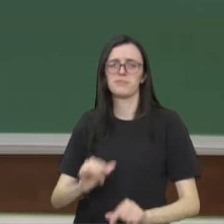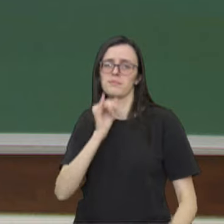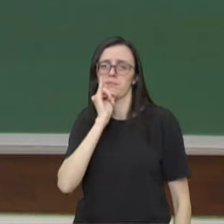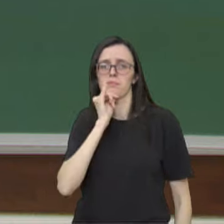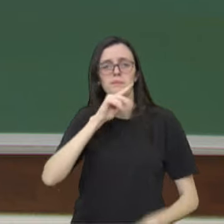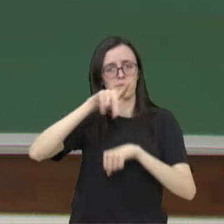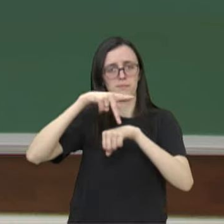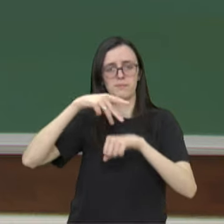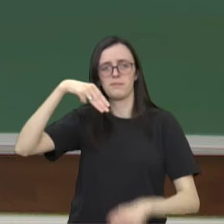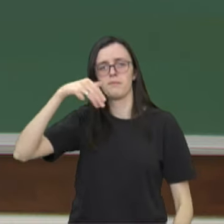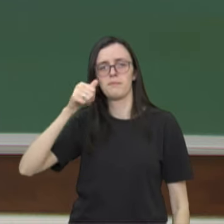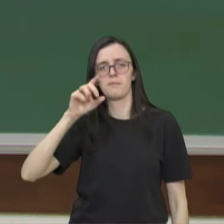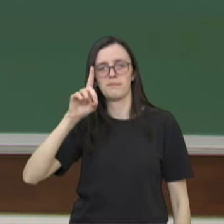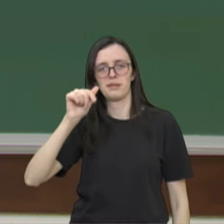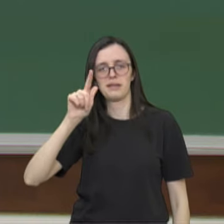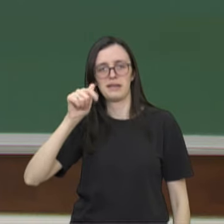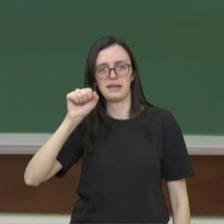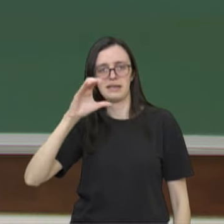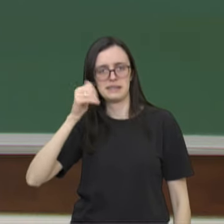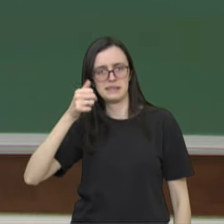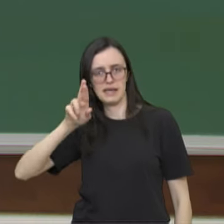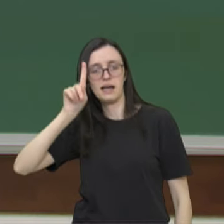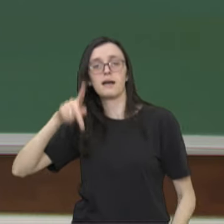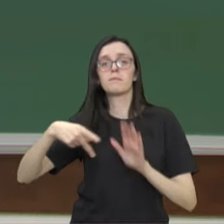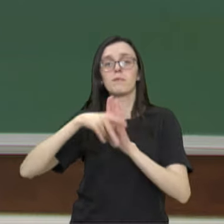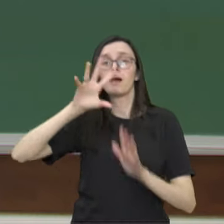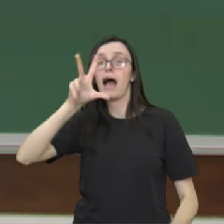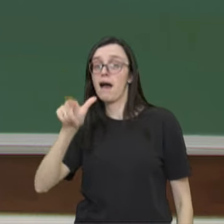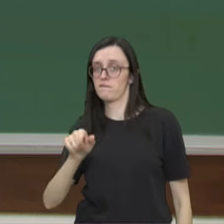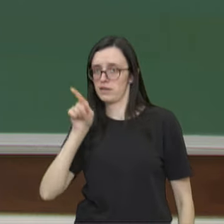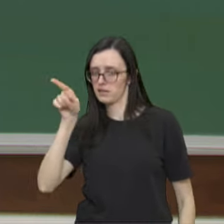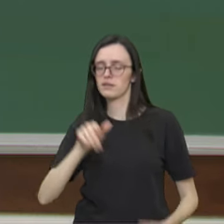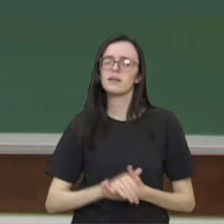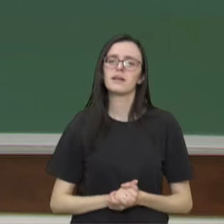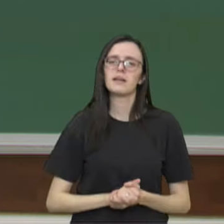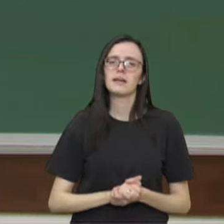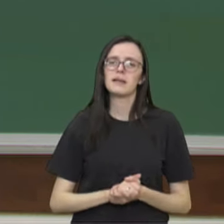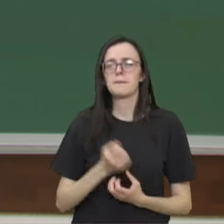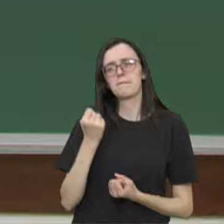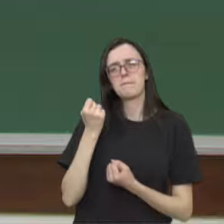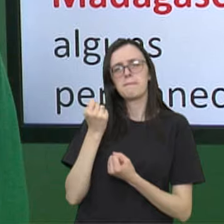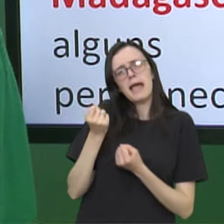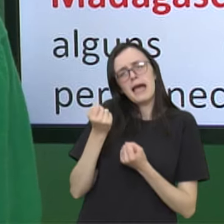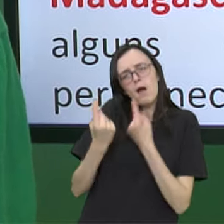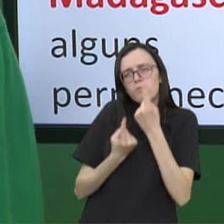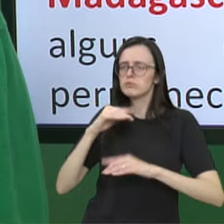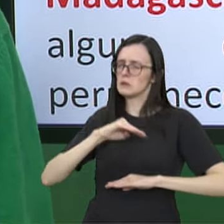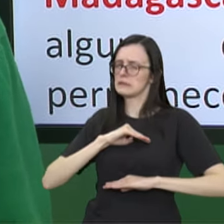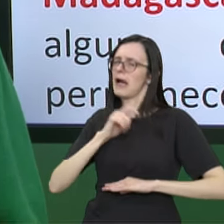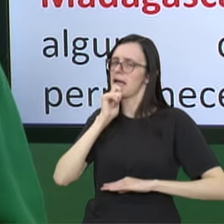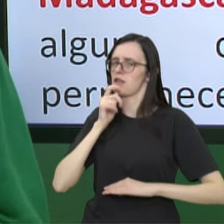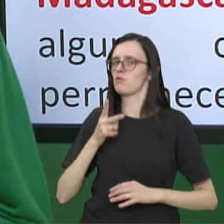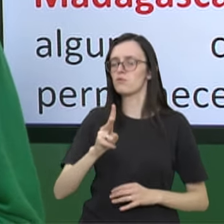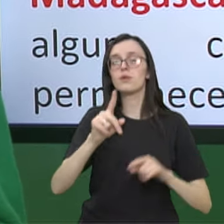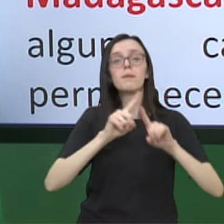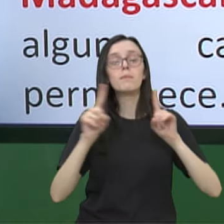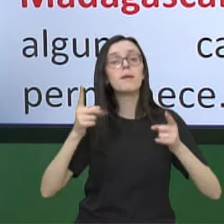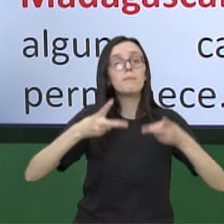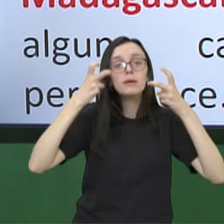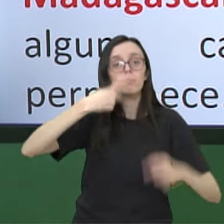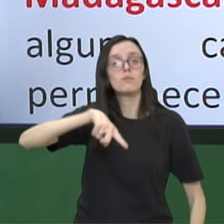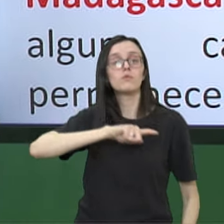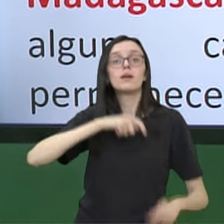Madagascar, alguns dizem também na África. Em alguns casos, isto ainda permanece. Percebam que é importante a gente